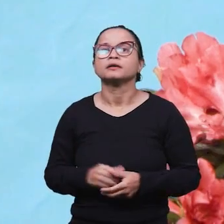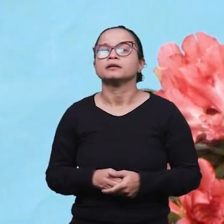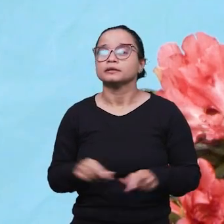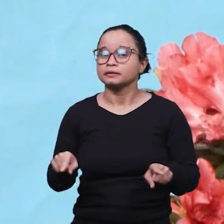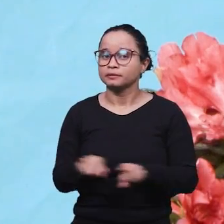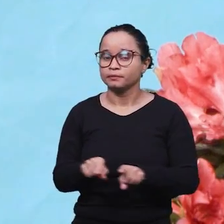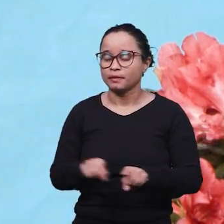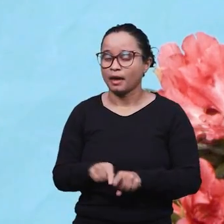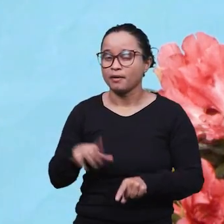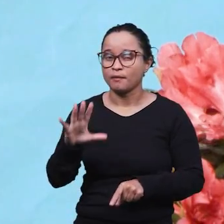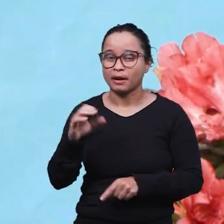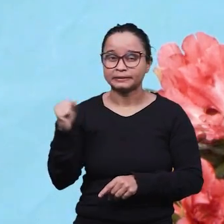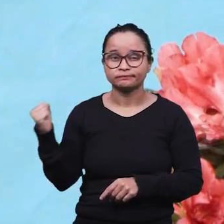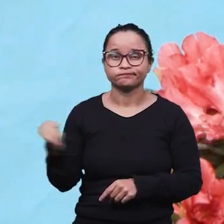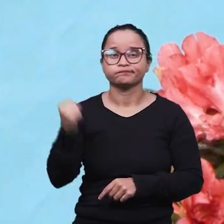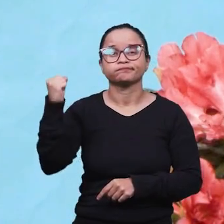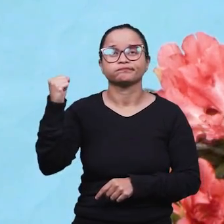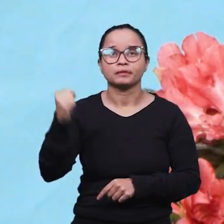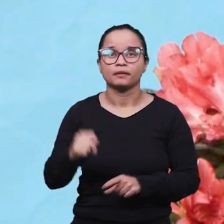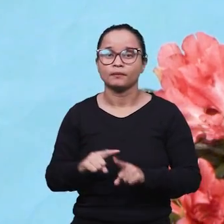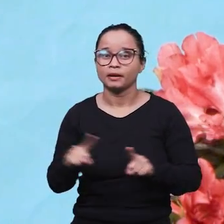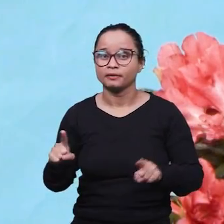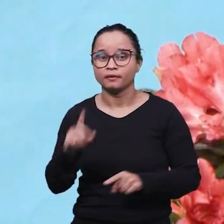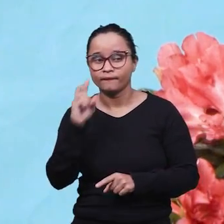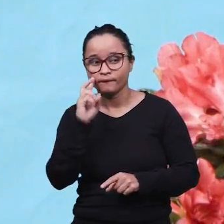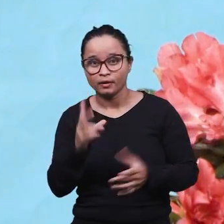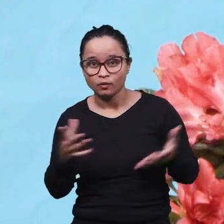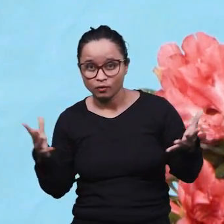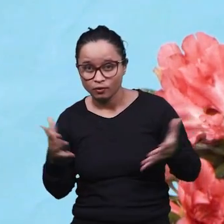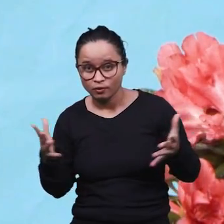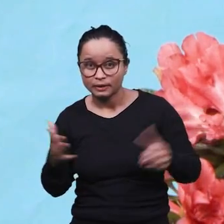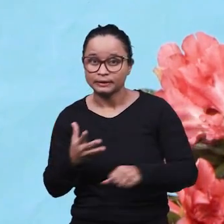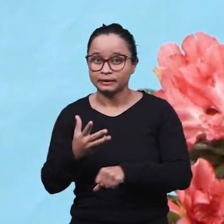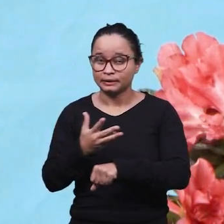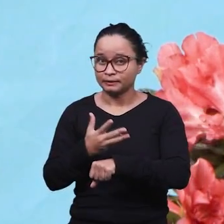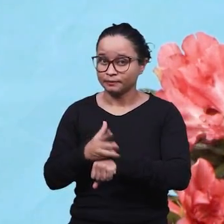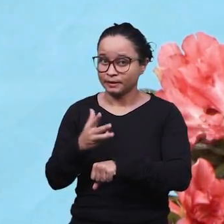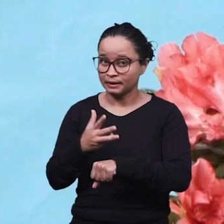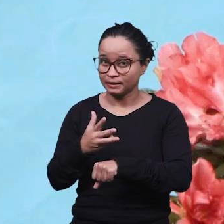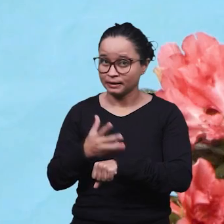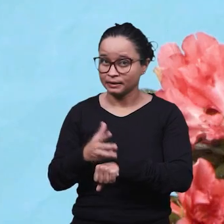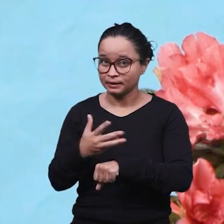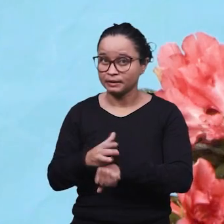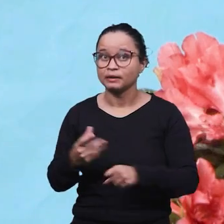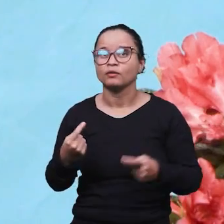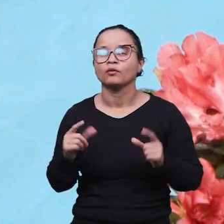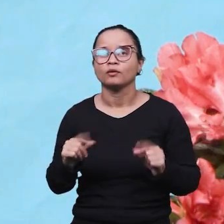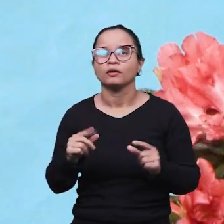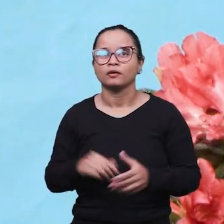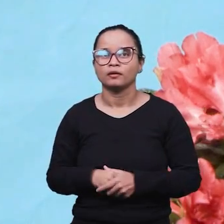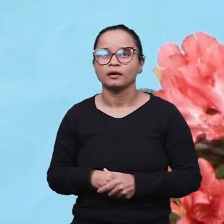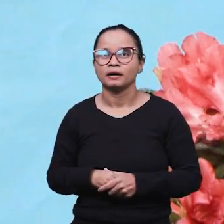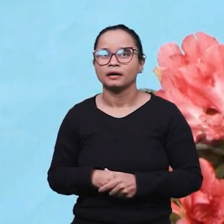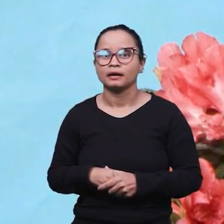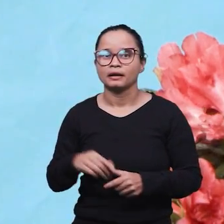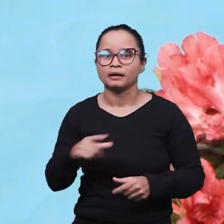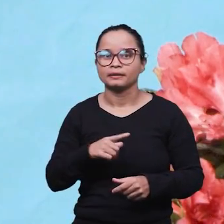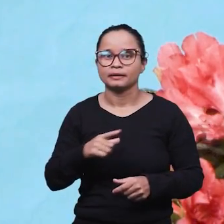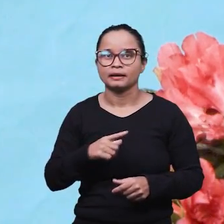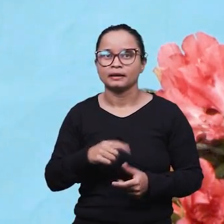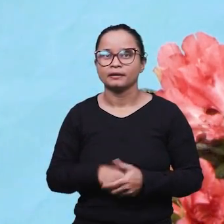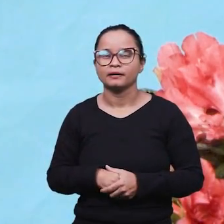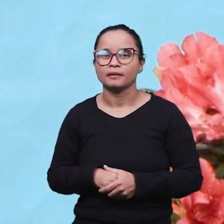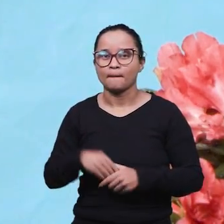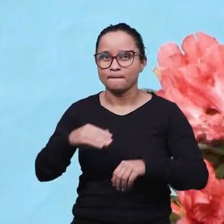repercussões mais graves. O que a gente mais vê hoje, sim, na prática clínica é a polidramia, que seria o excesso de líquido amniótico,